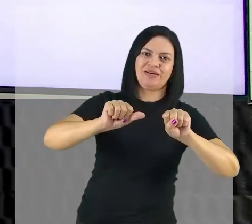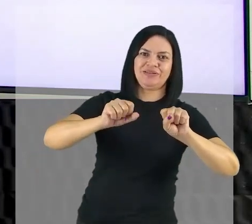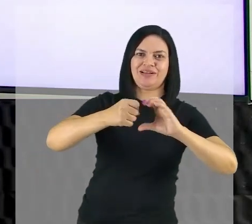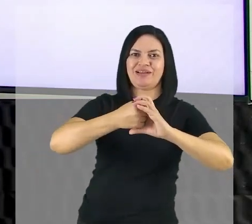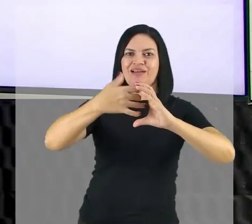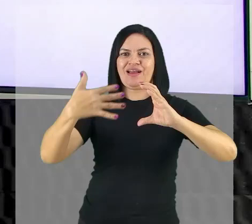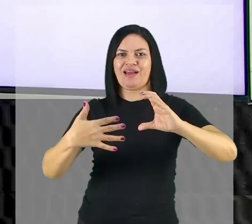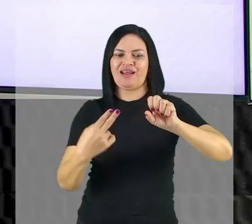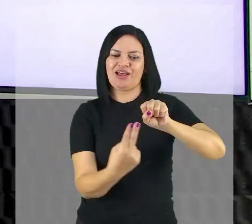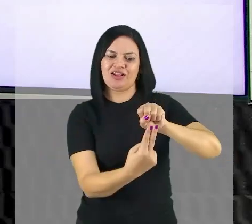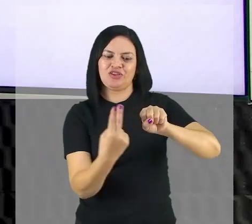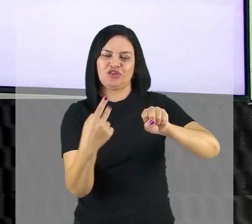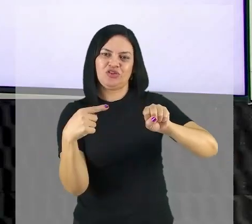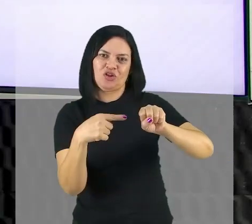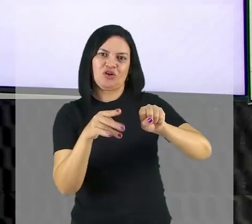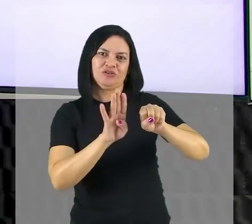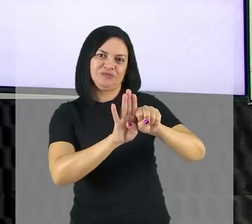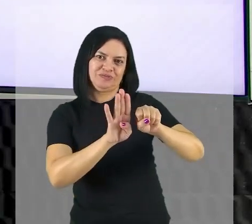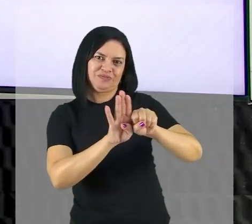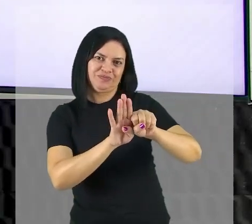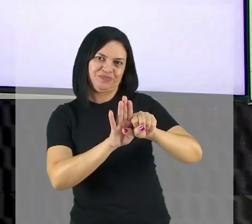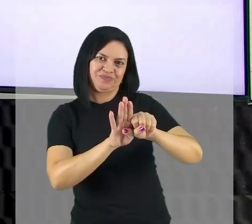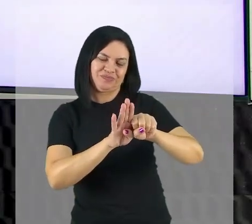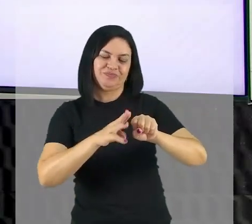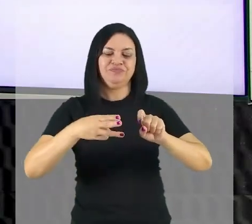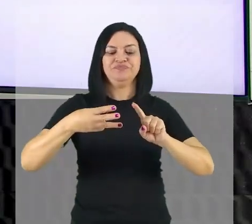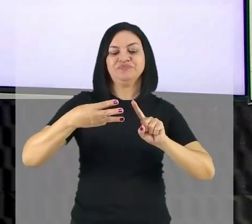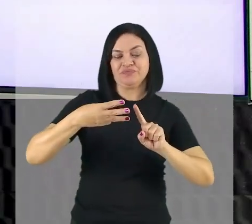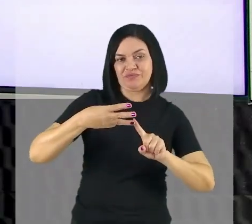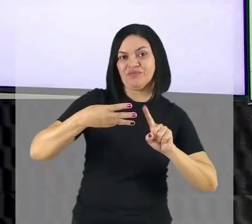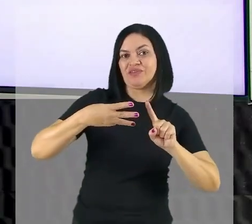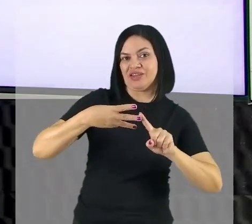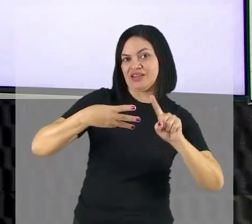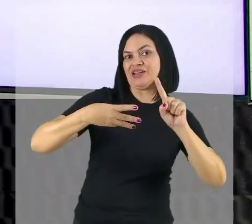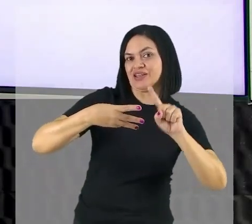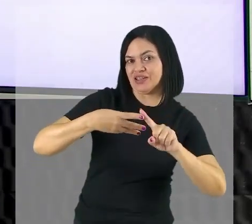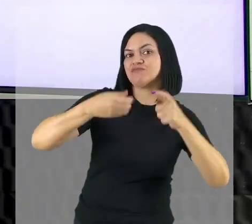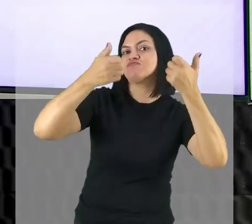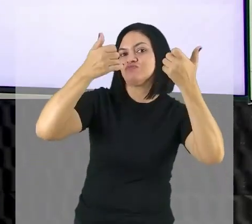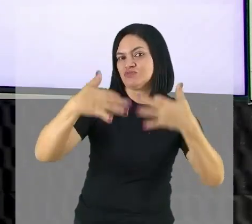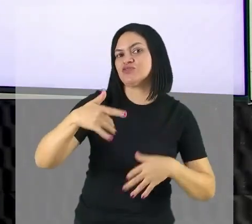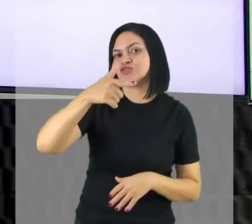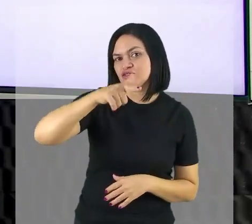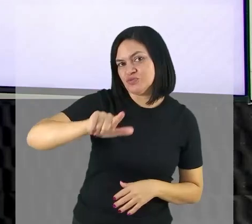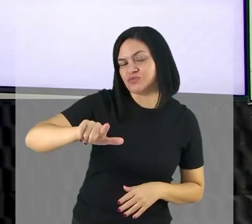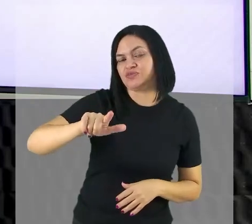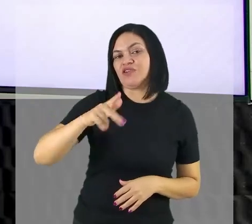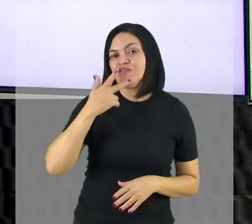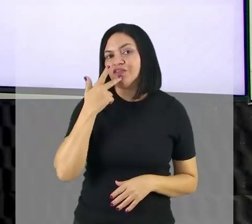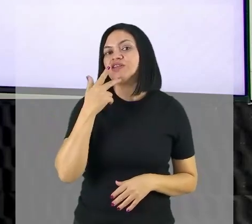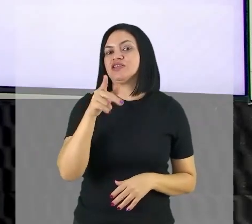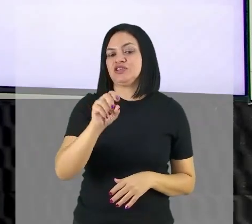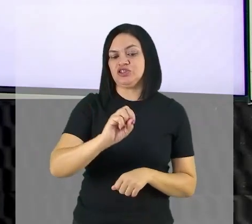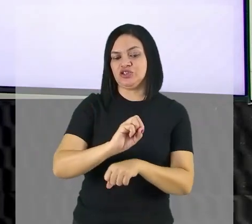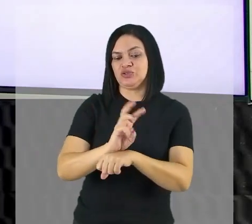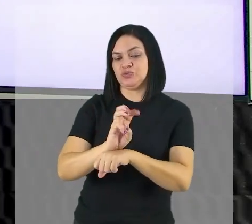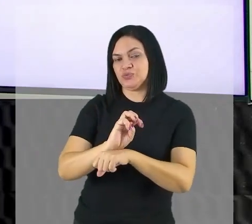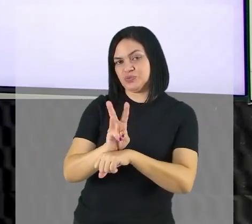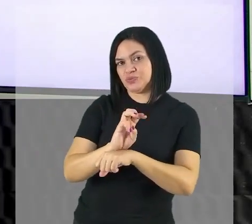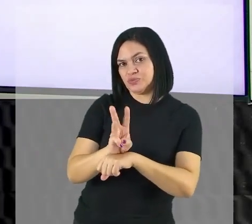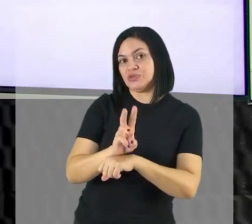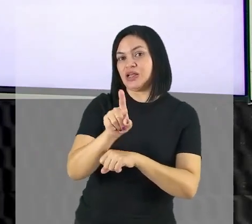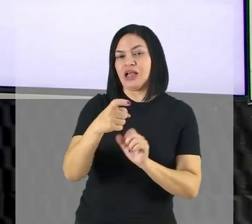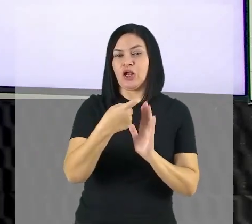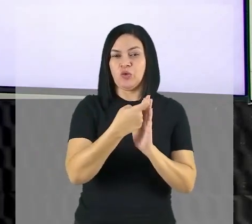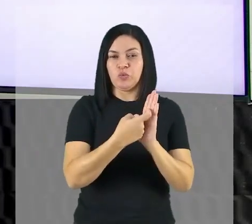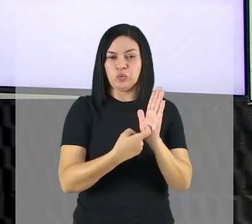a um nome, tá bom? Então, as três. De novo, aquilo que eu venho ressaltando quando eu falo de questões da UEMA. É um